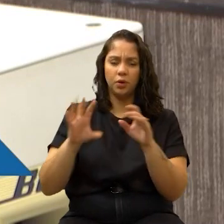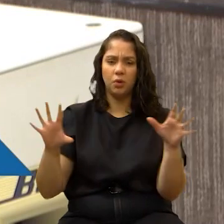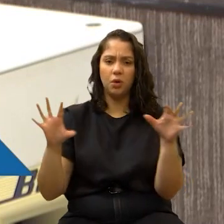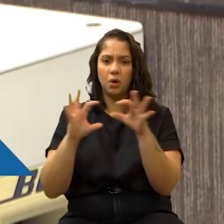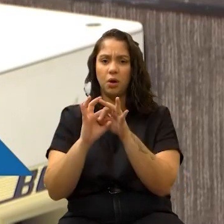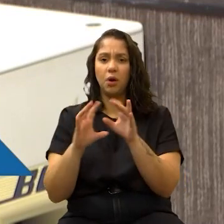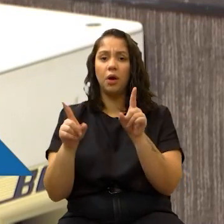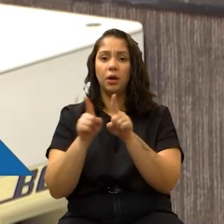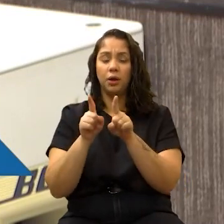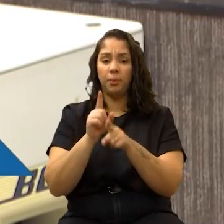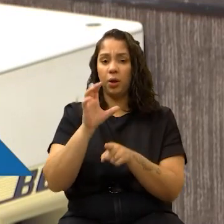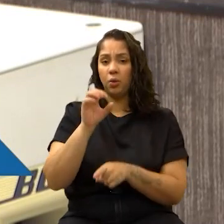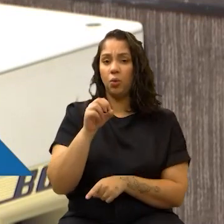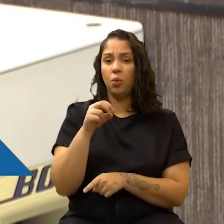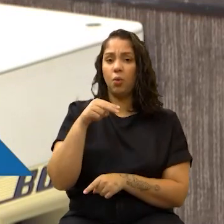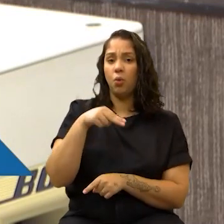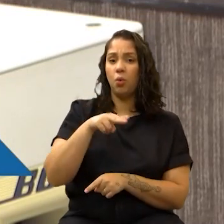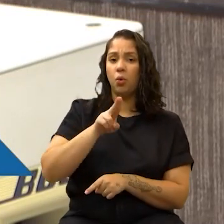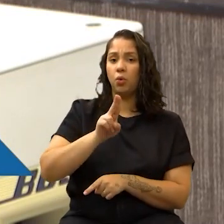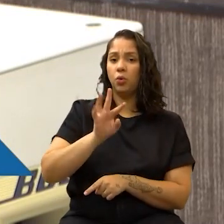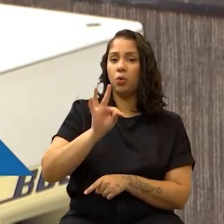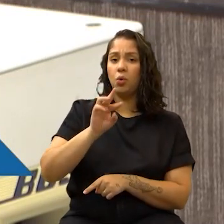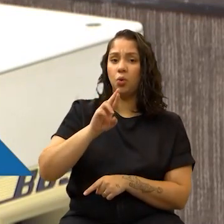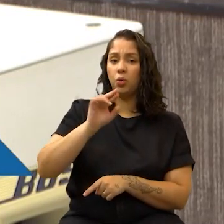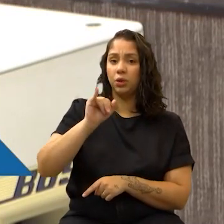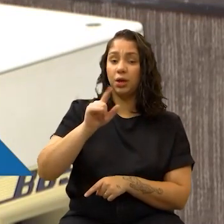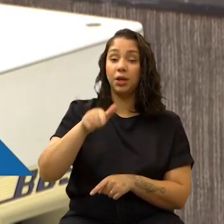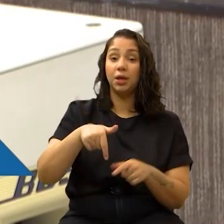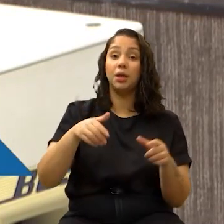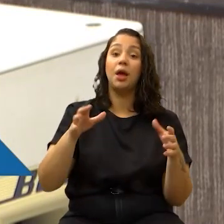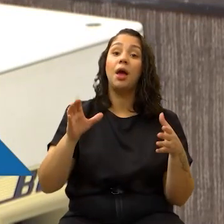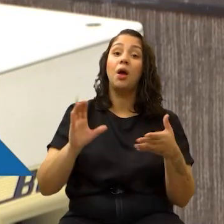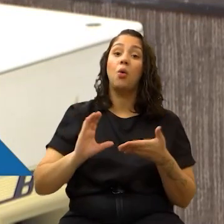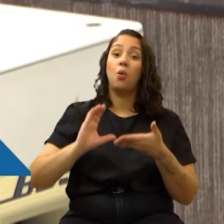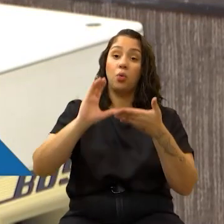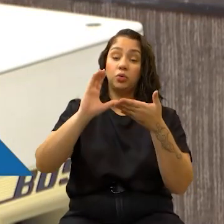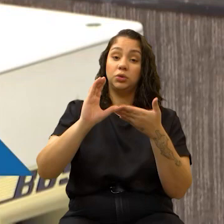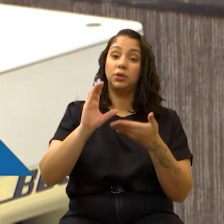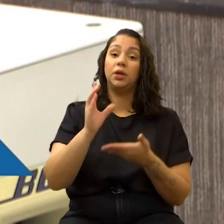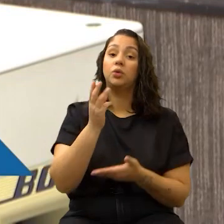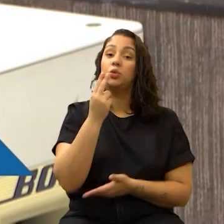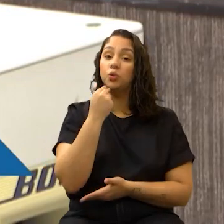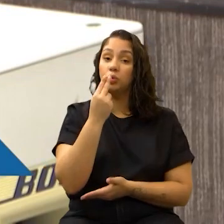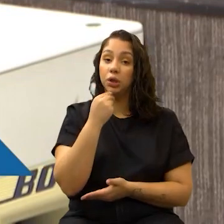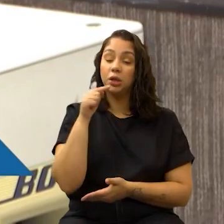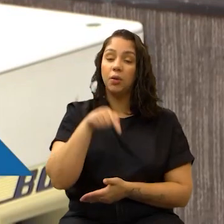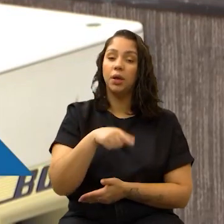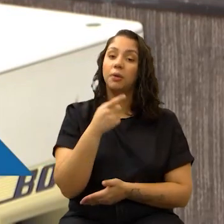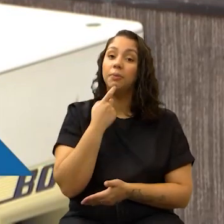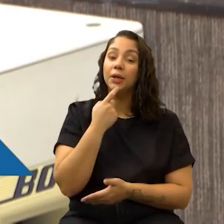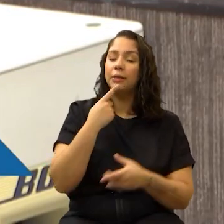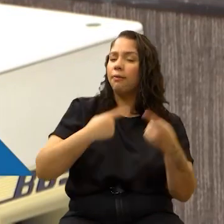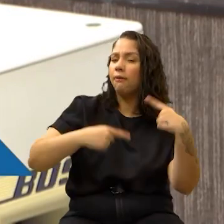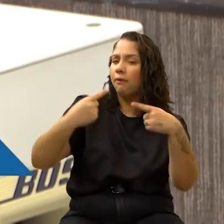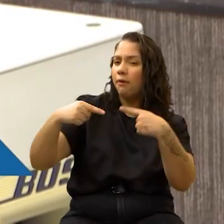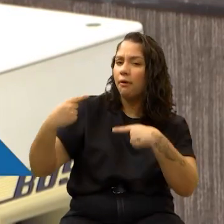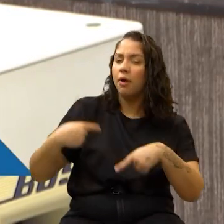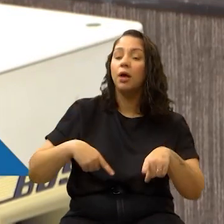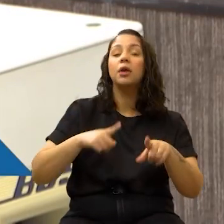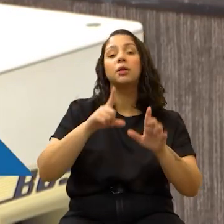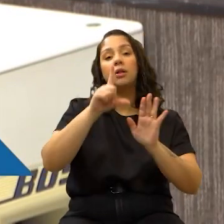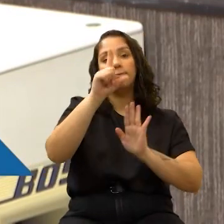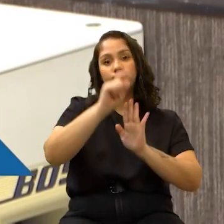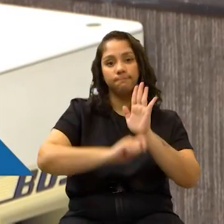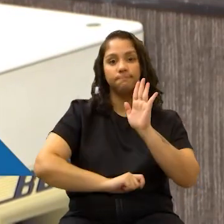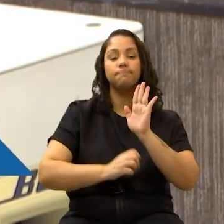Secretaria de Educação, juntamente com o CONUTRE, com o Conselho de Nutrição da cidade, e ali nós discutimos o Ora Pronobis. E dali